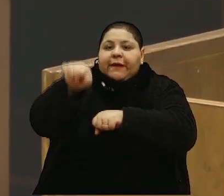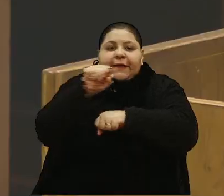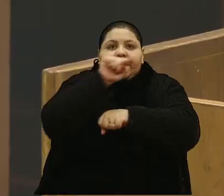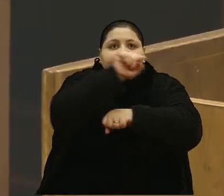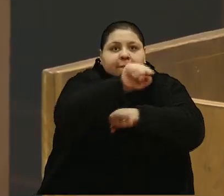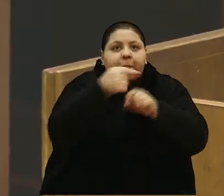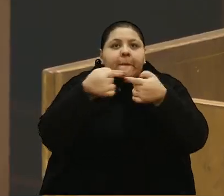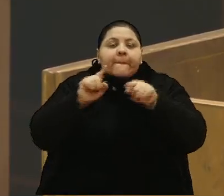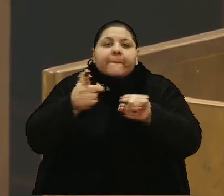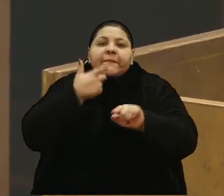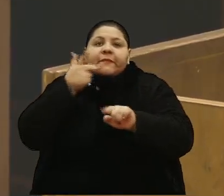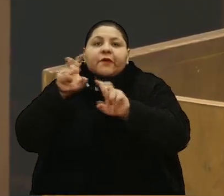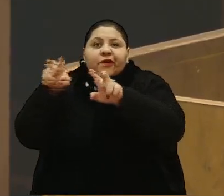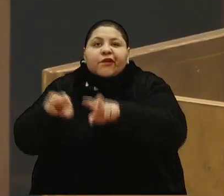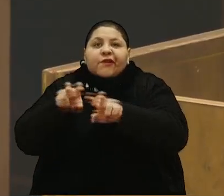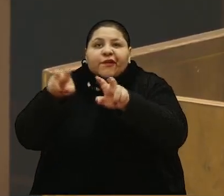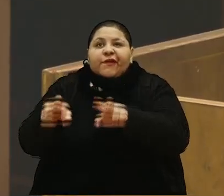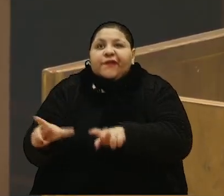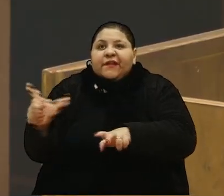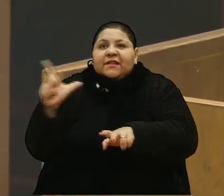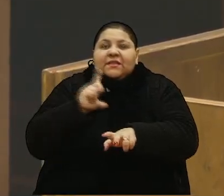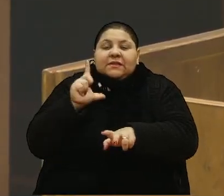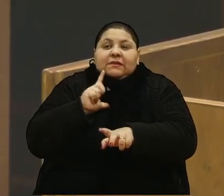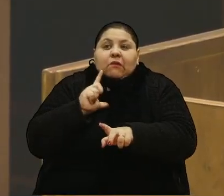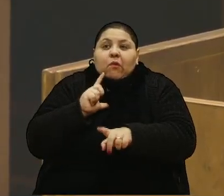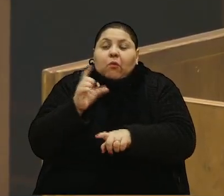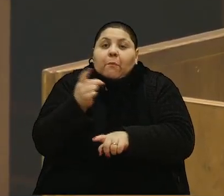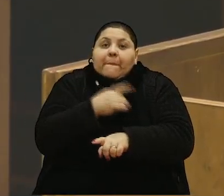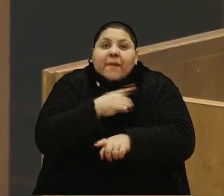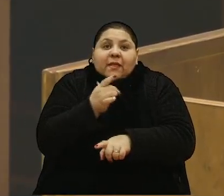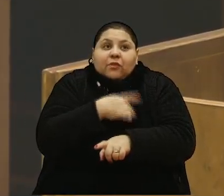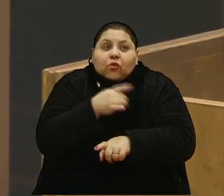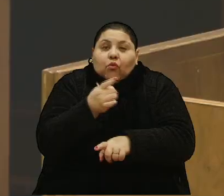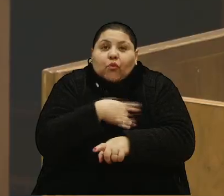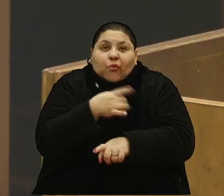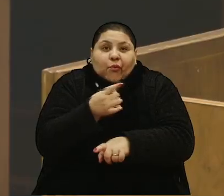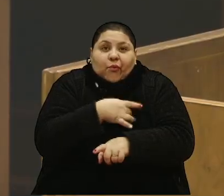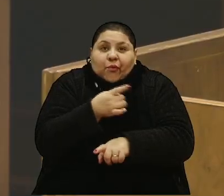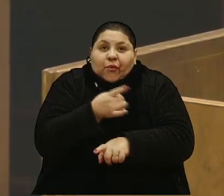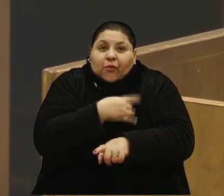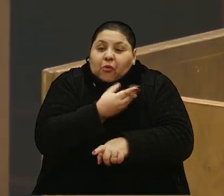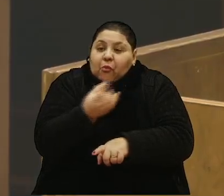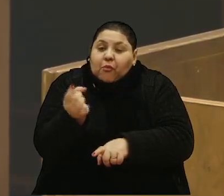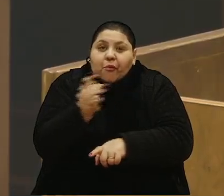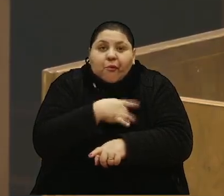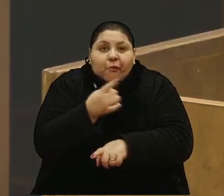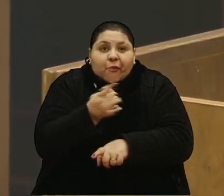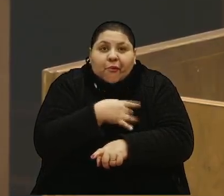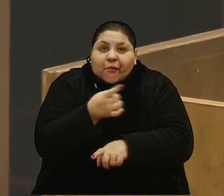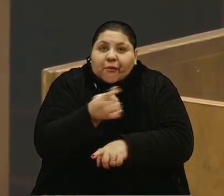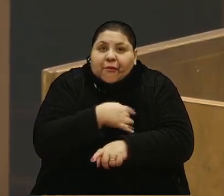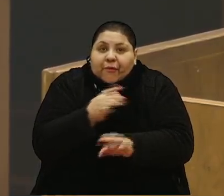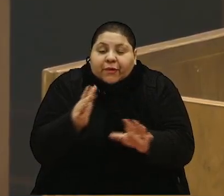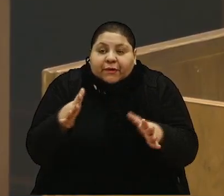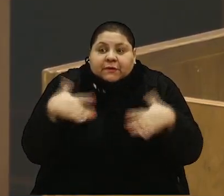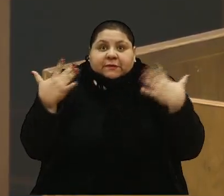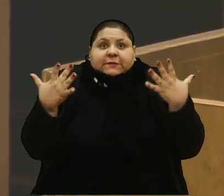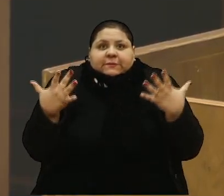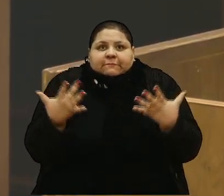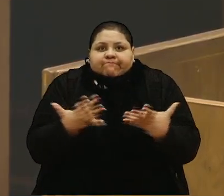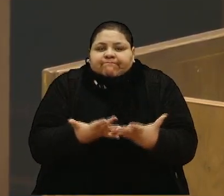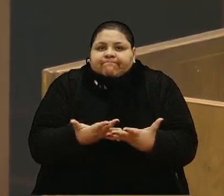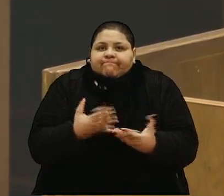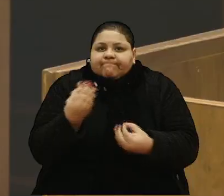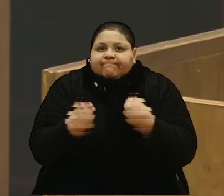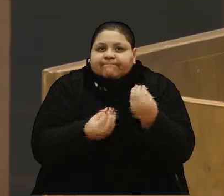dizer é o seguinte: os agricultores, eles estão tão apreensivos, eles estão tão apavorados